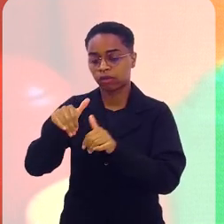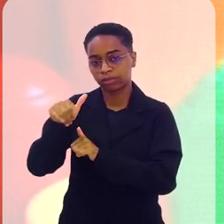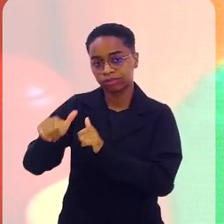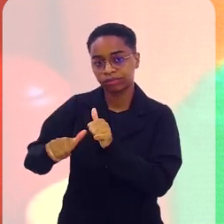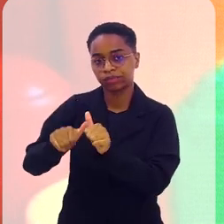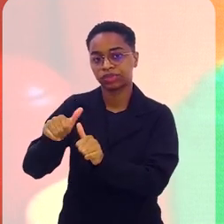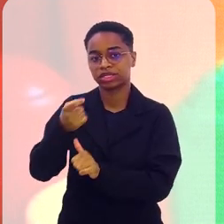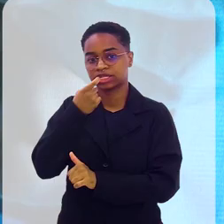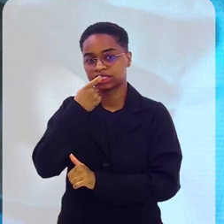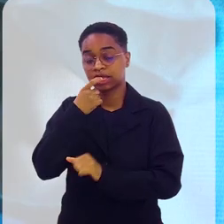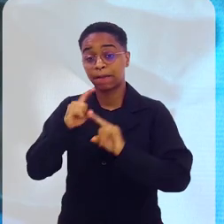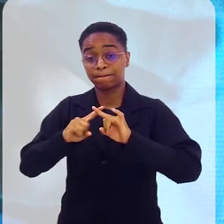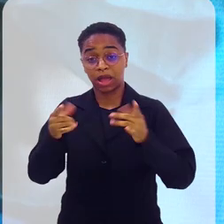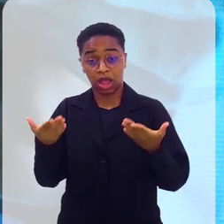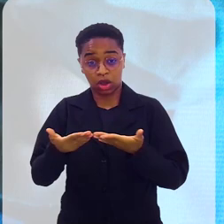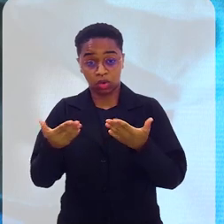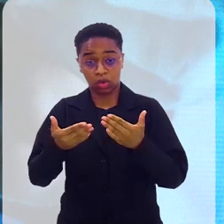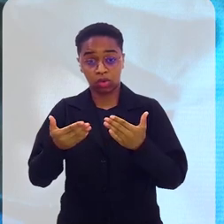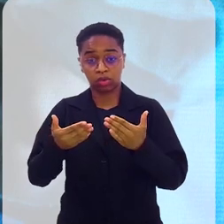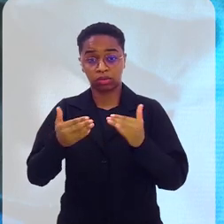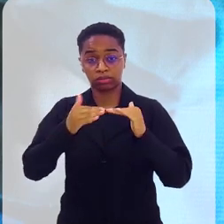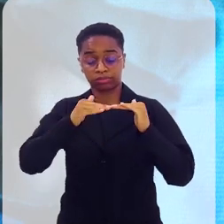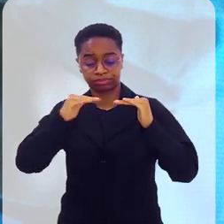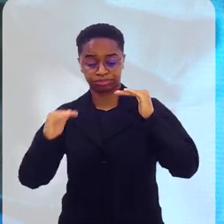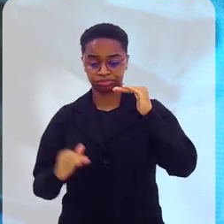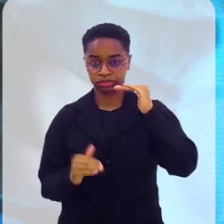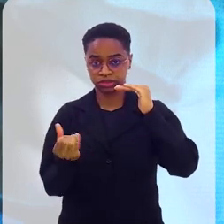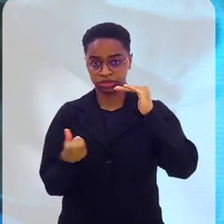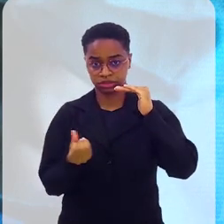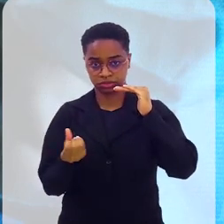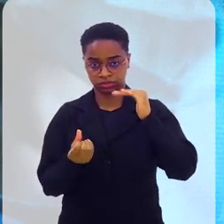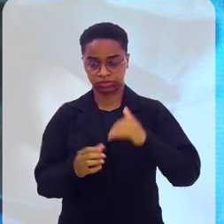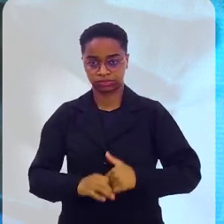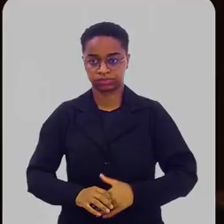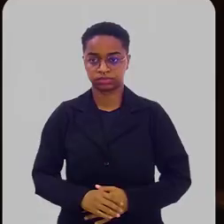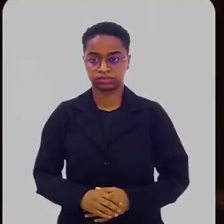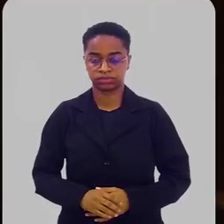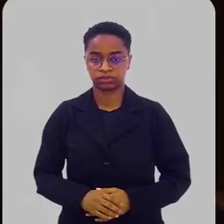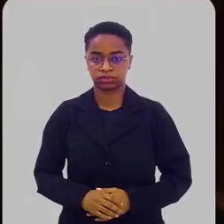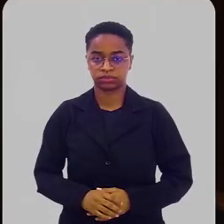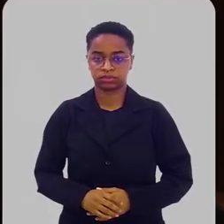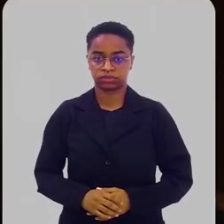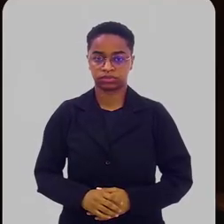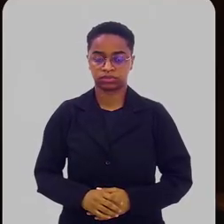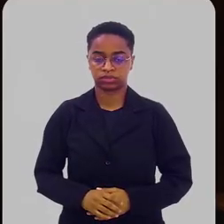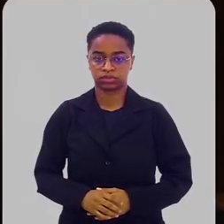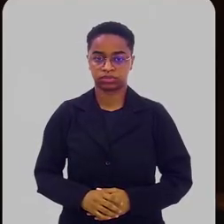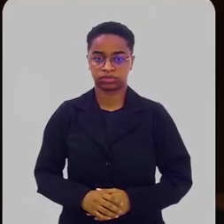do plástico. Atualmente, ele ocupa o sexto lugar. Perdemos